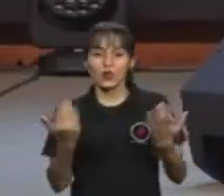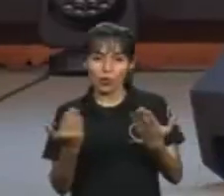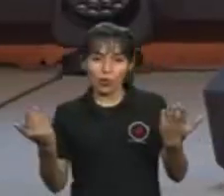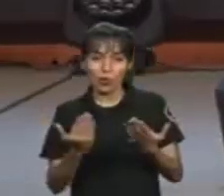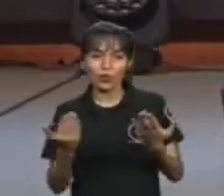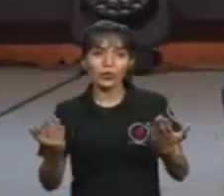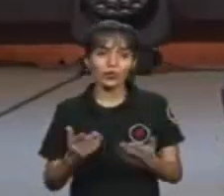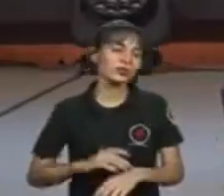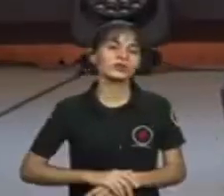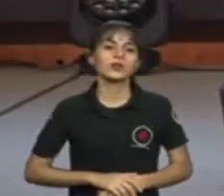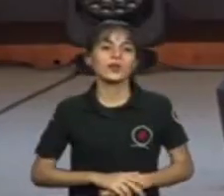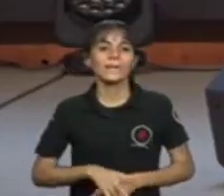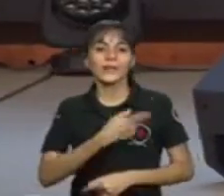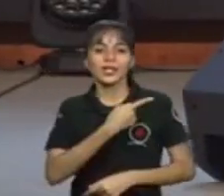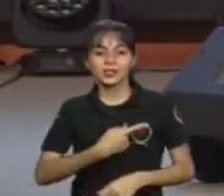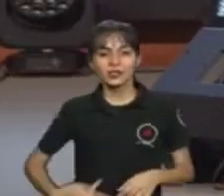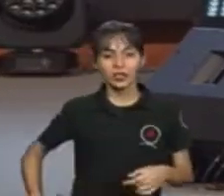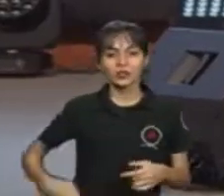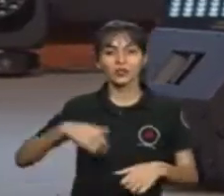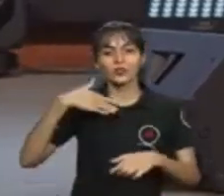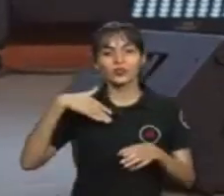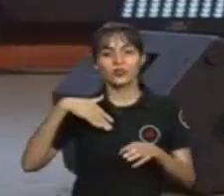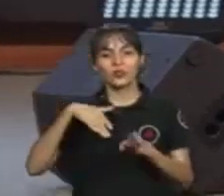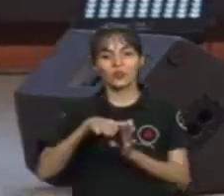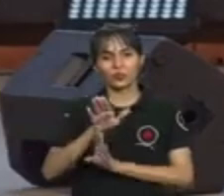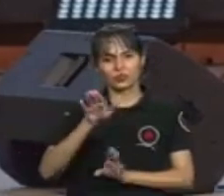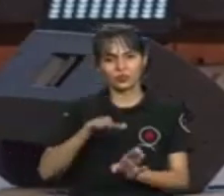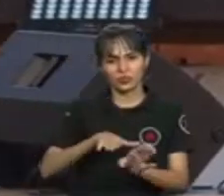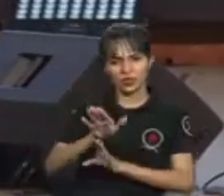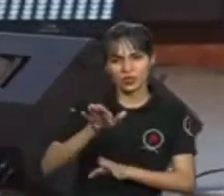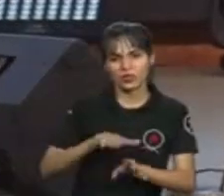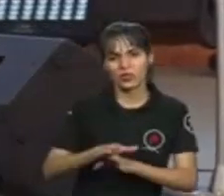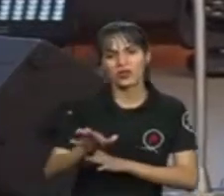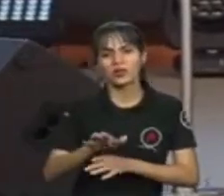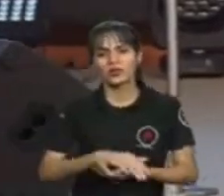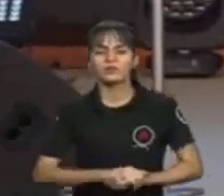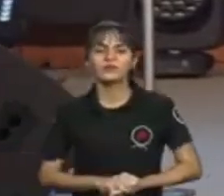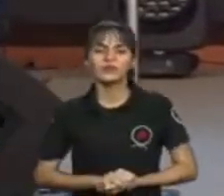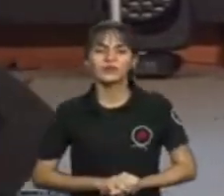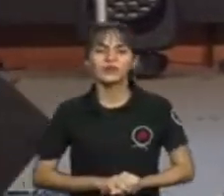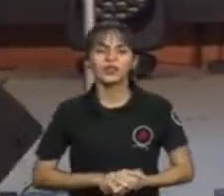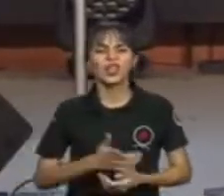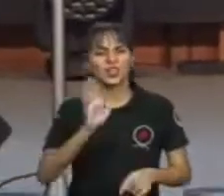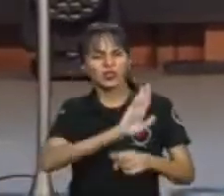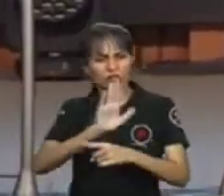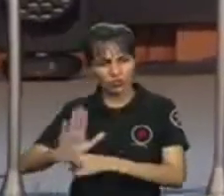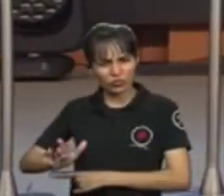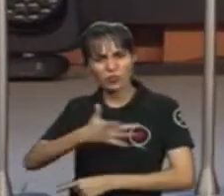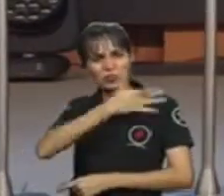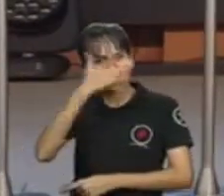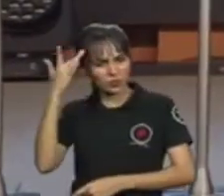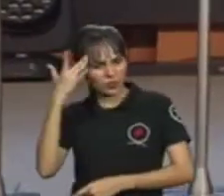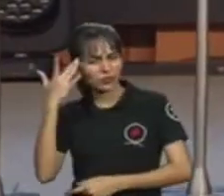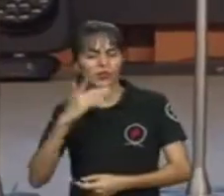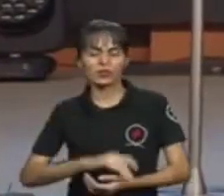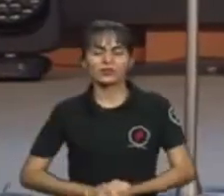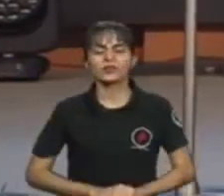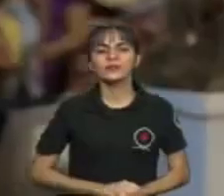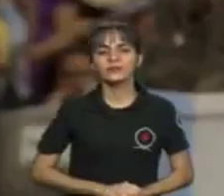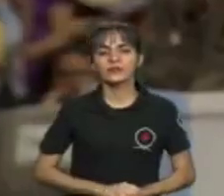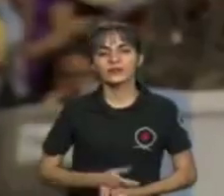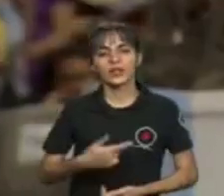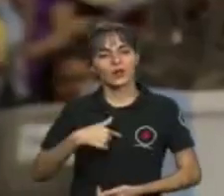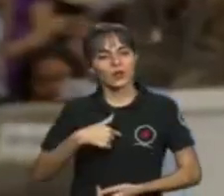conselho do programa Pátria Voluntária, que já ajudou mais de 3 milhões de pessoas pelo Brasil. E eu tenho muito orgulho,